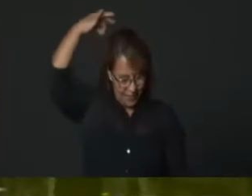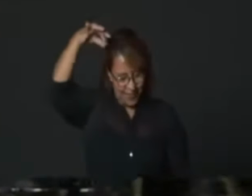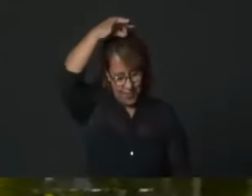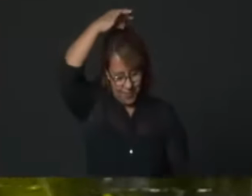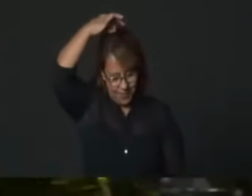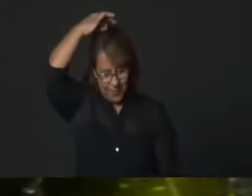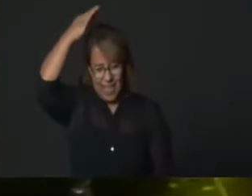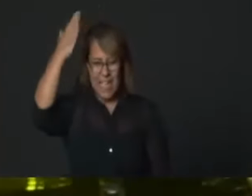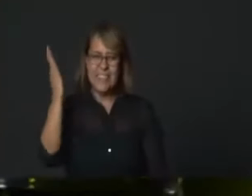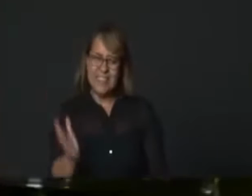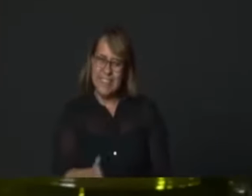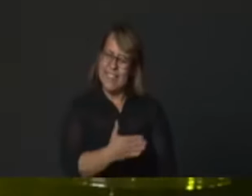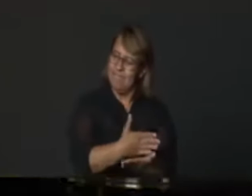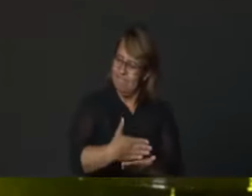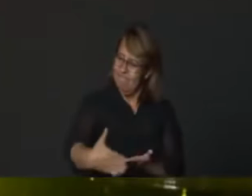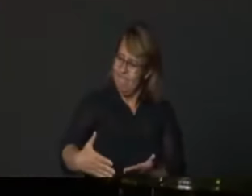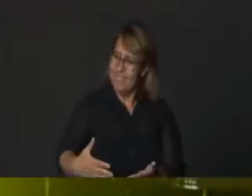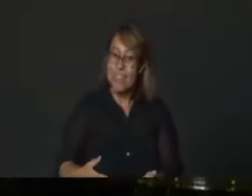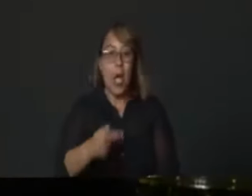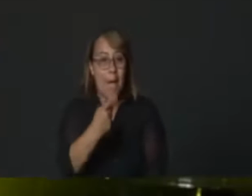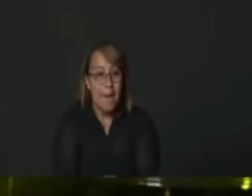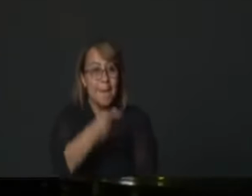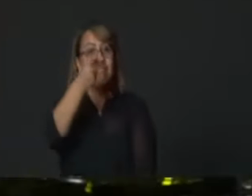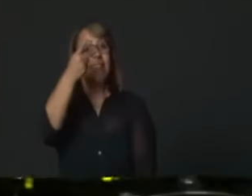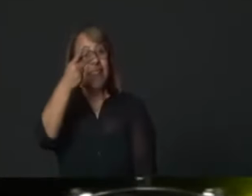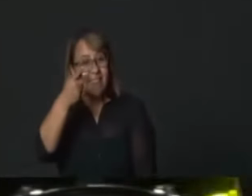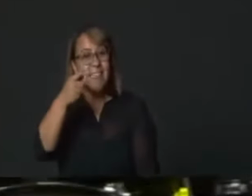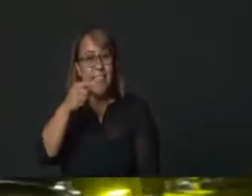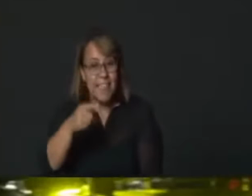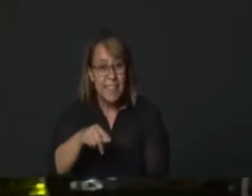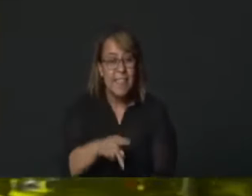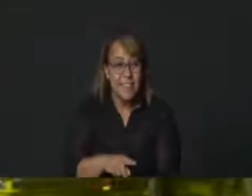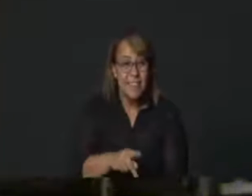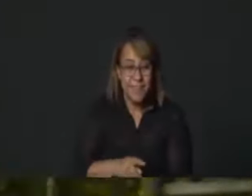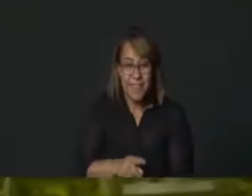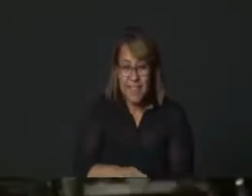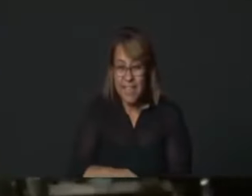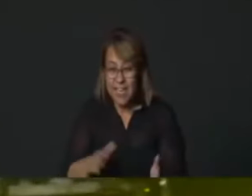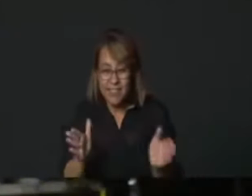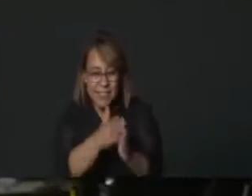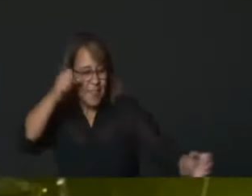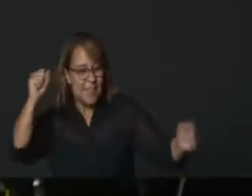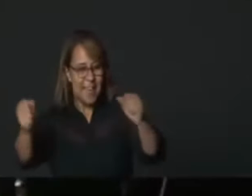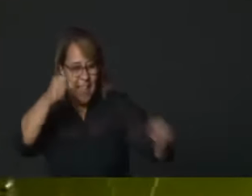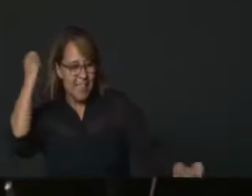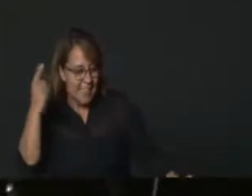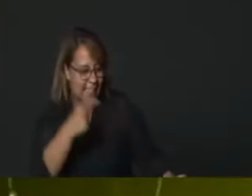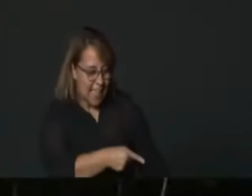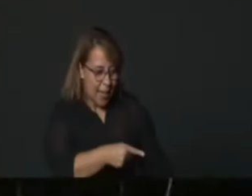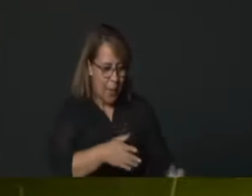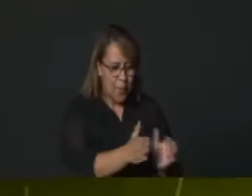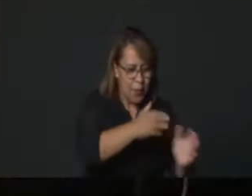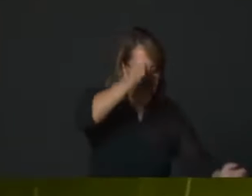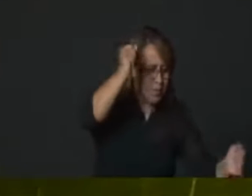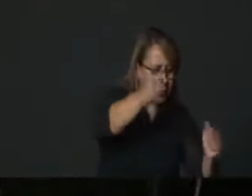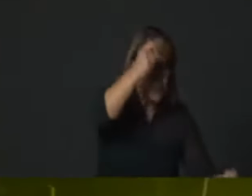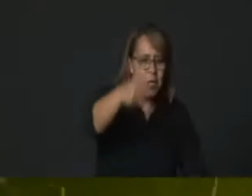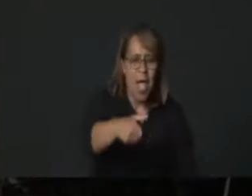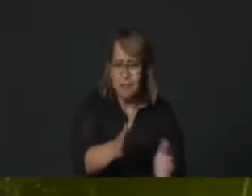já começa acontecer debaixo dessa chuva consigo opinar daqui